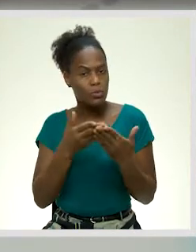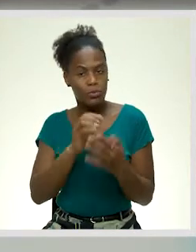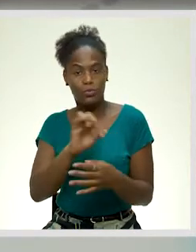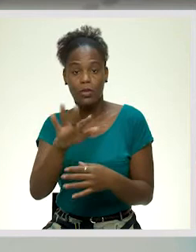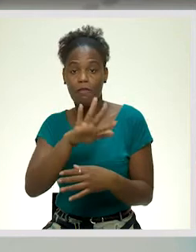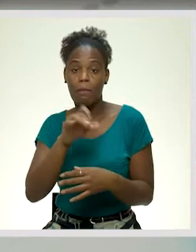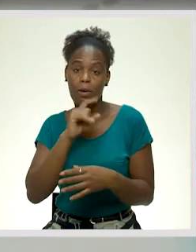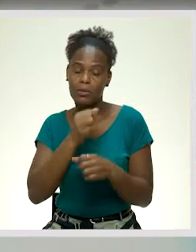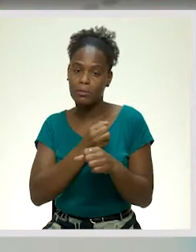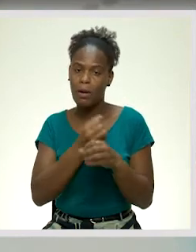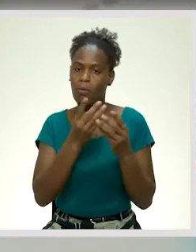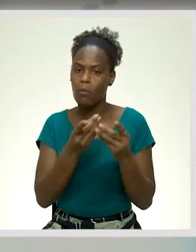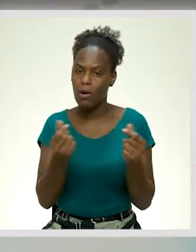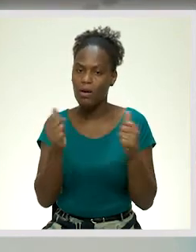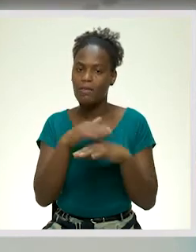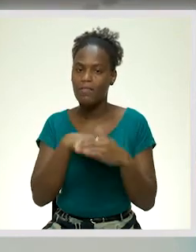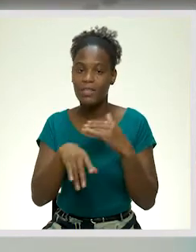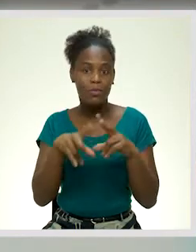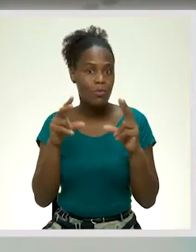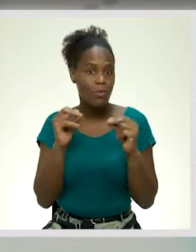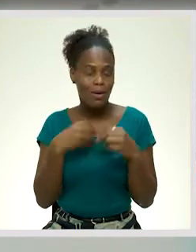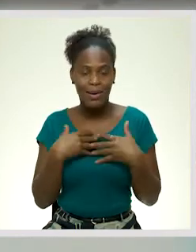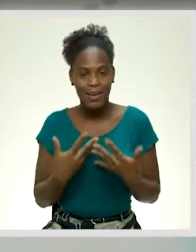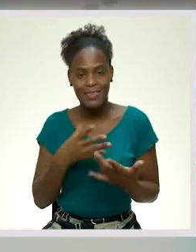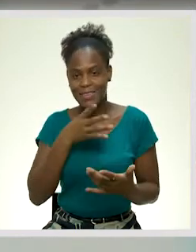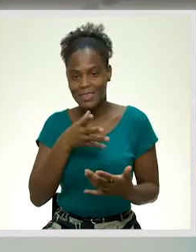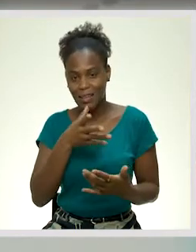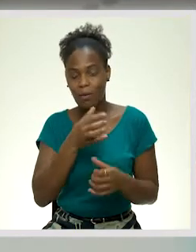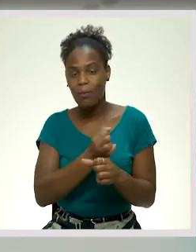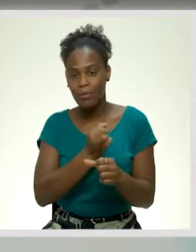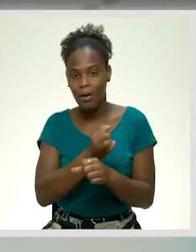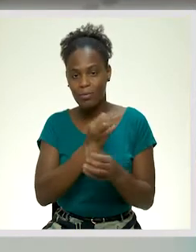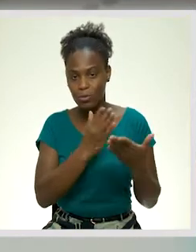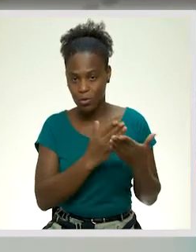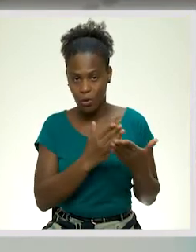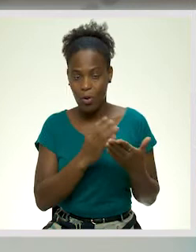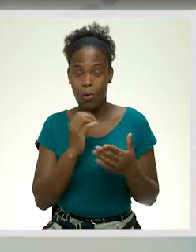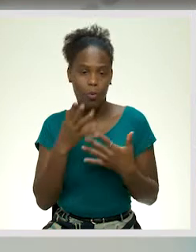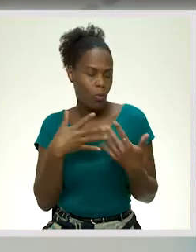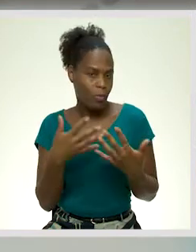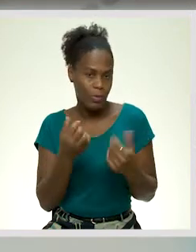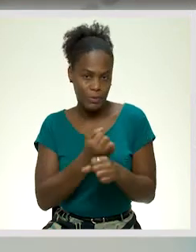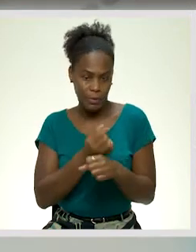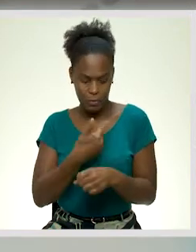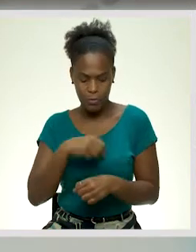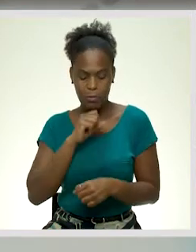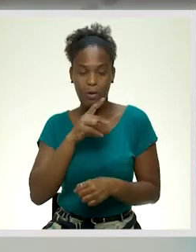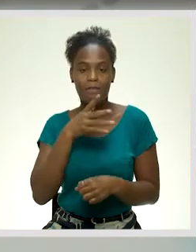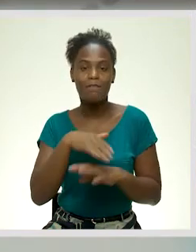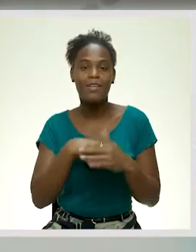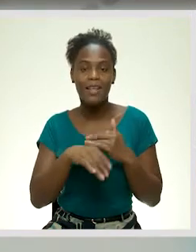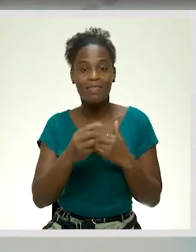possam fazer um trabalho de qualidade. Nunca cansamos de dizer, o trabalho escolar, ou qualquer trabalho que nós podemos fazer,